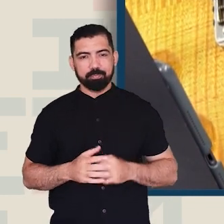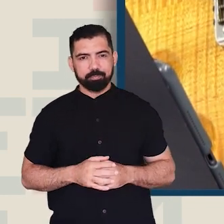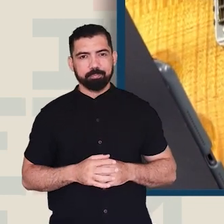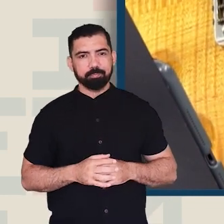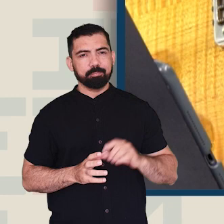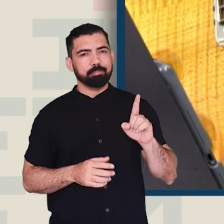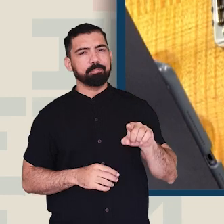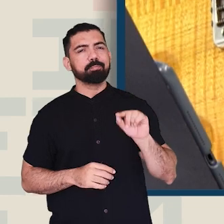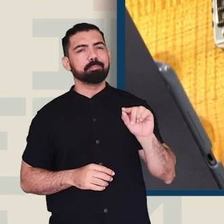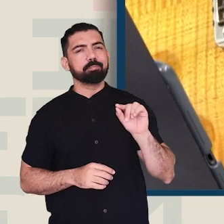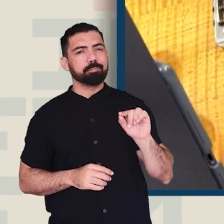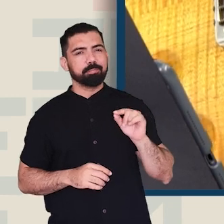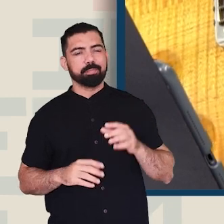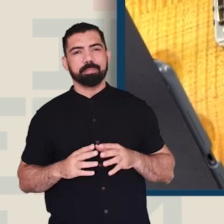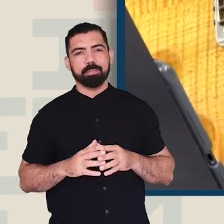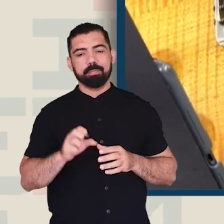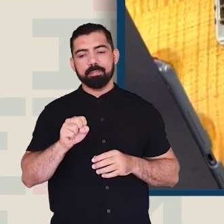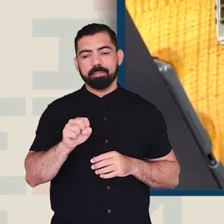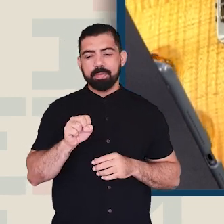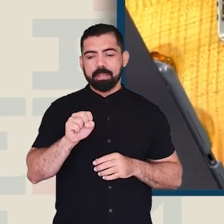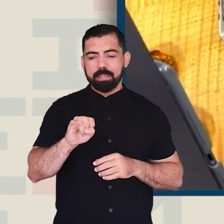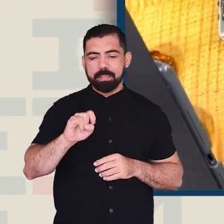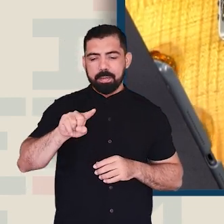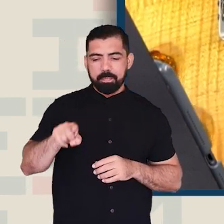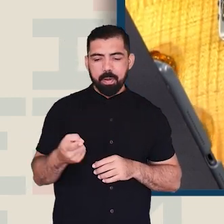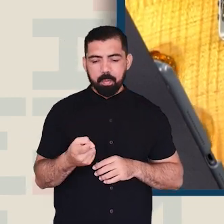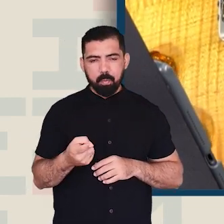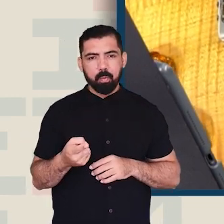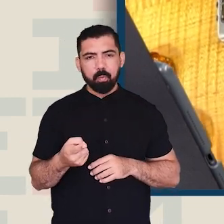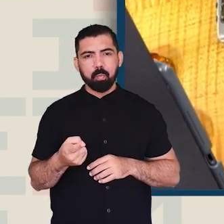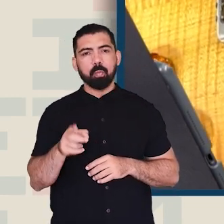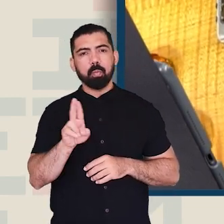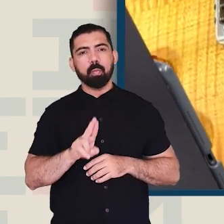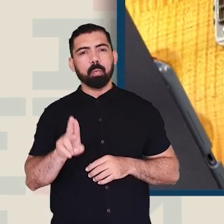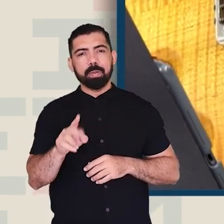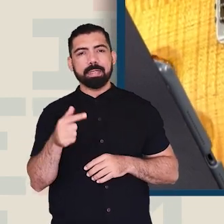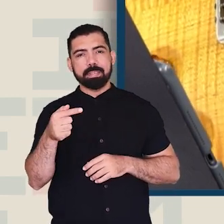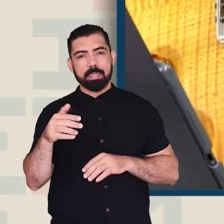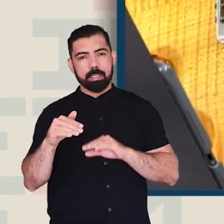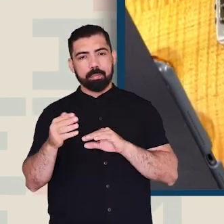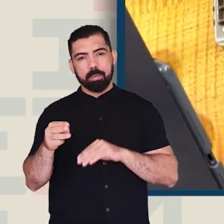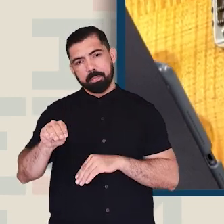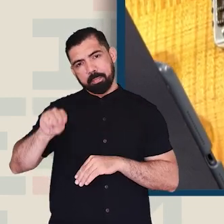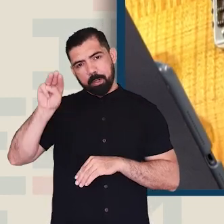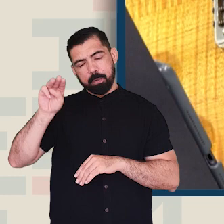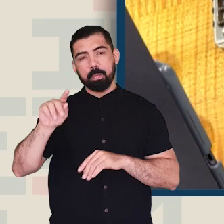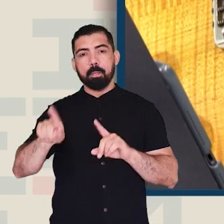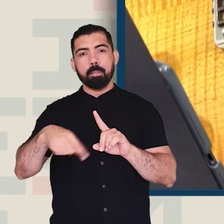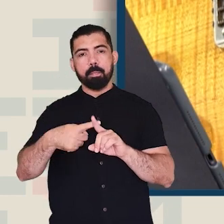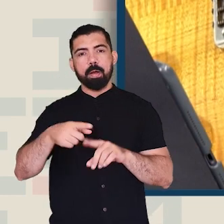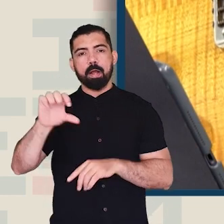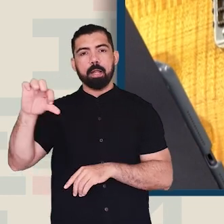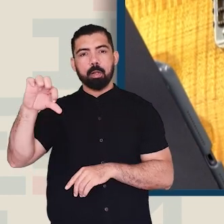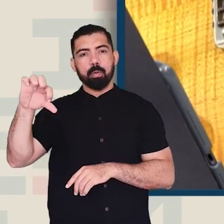Ficaria um Si bemol com sétima maior e nona, né?